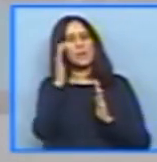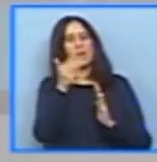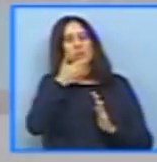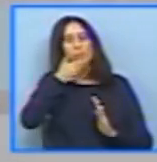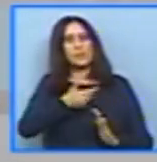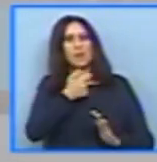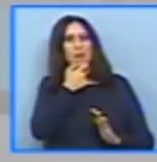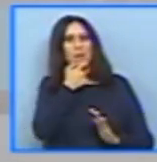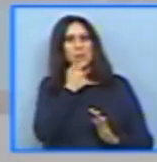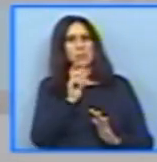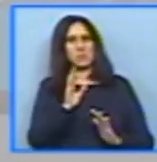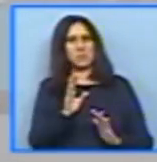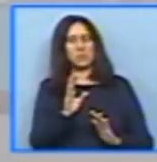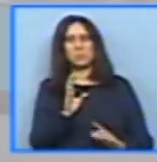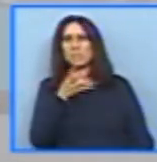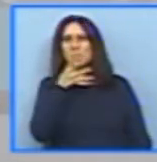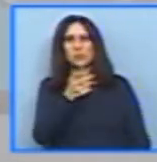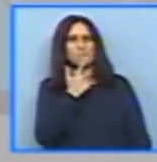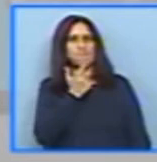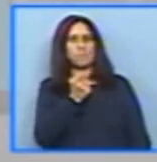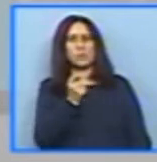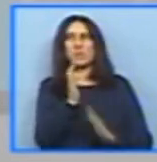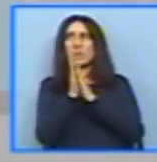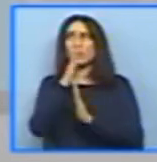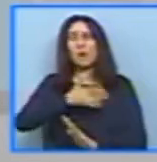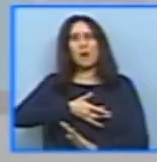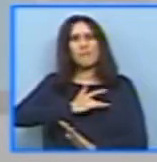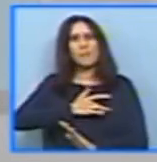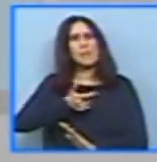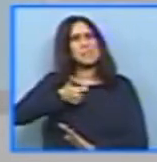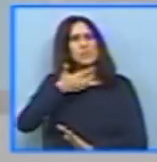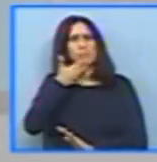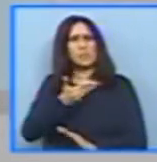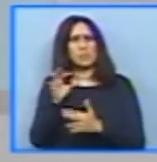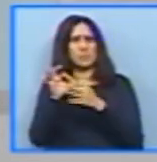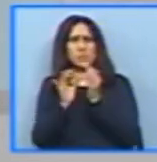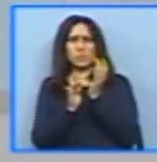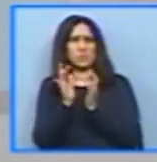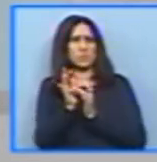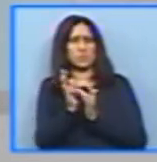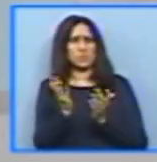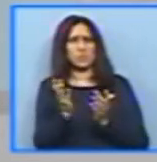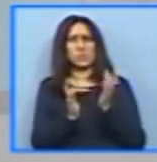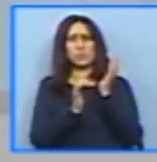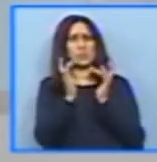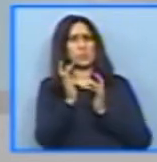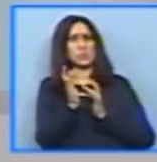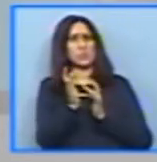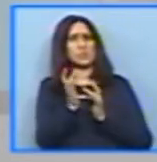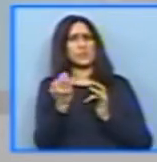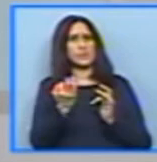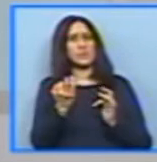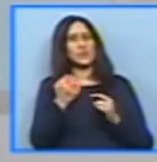experiência. Ou seja, não é possível dizer que Deus é amor à margem da experiência com Jesus Cristo. É Jesus Cristo que é